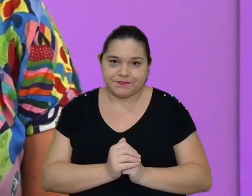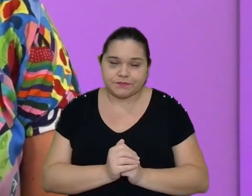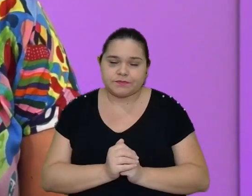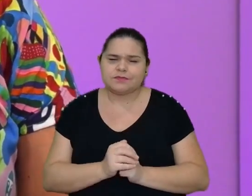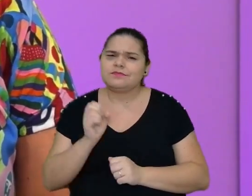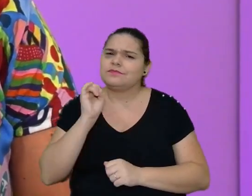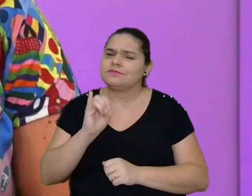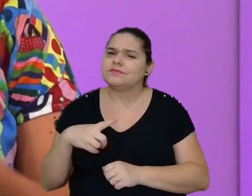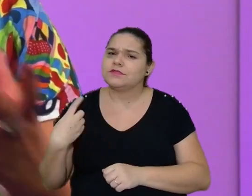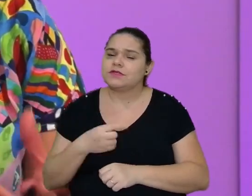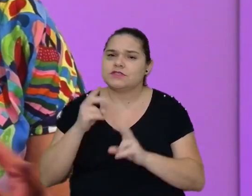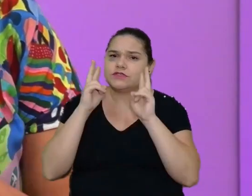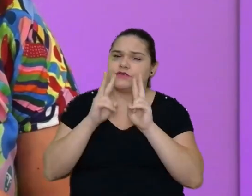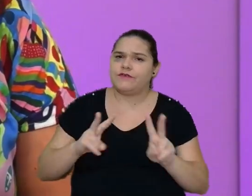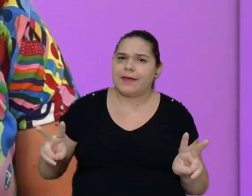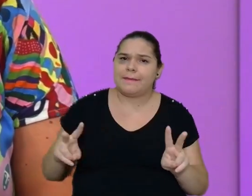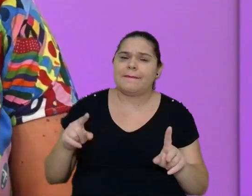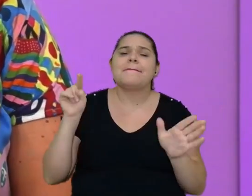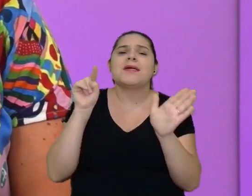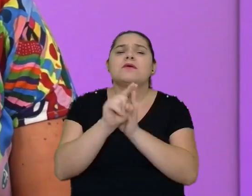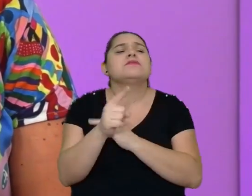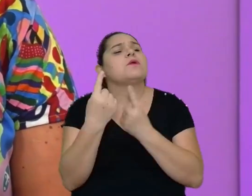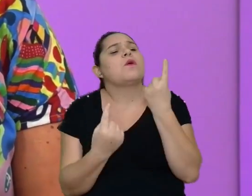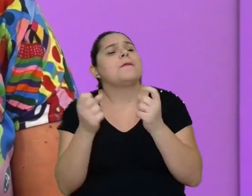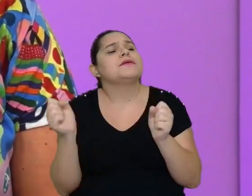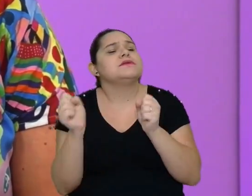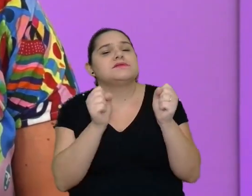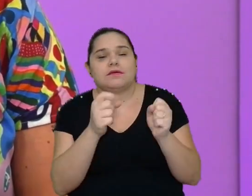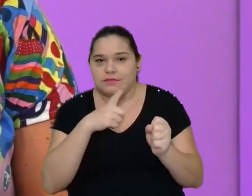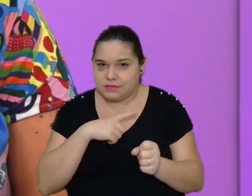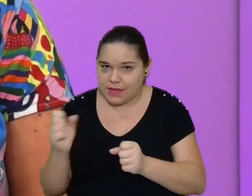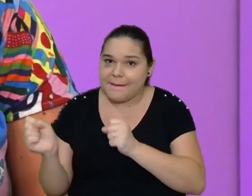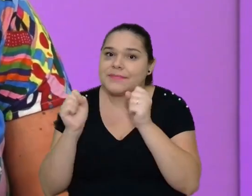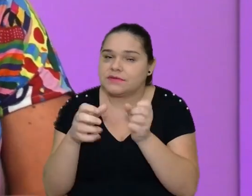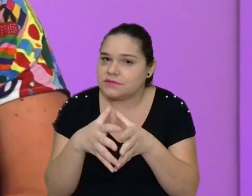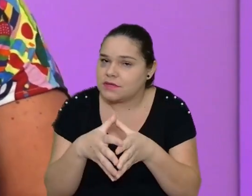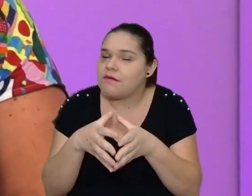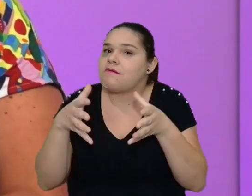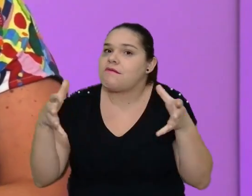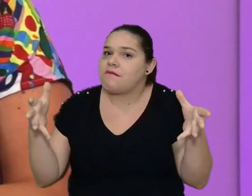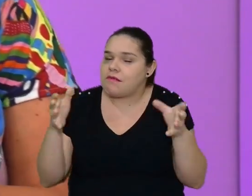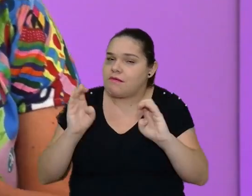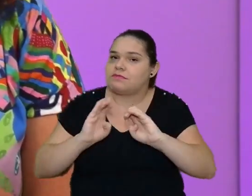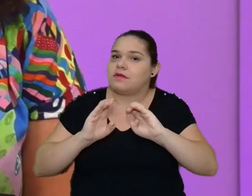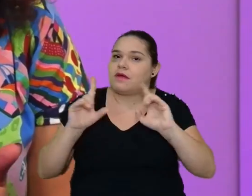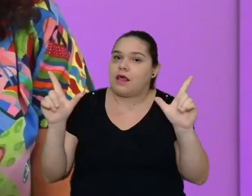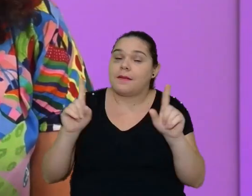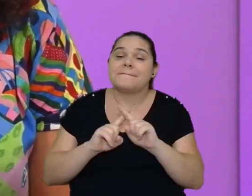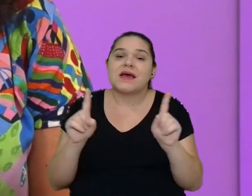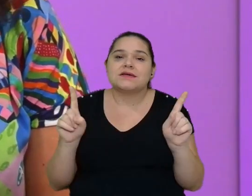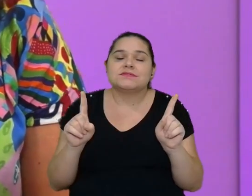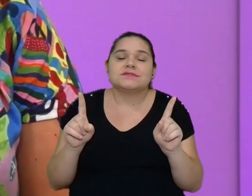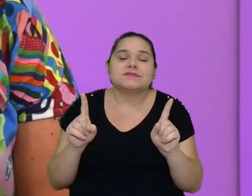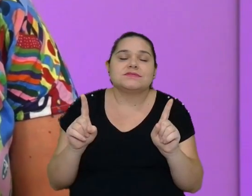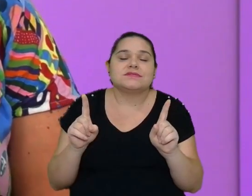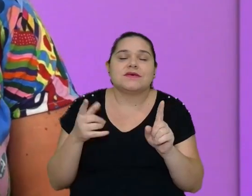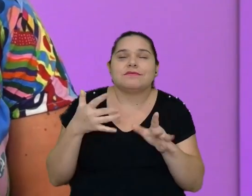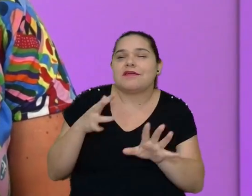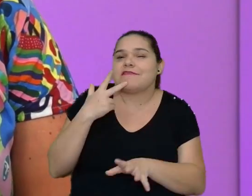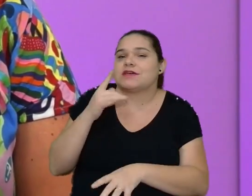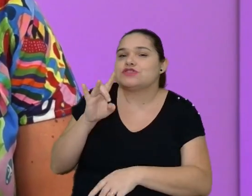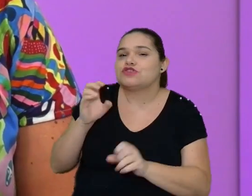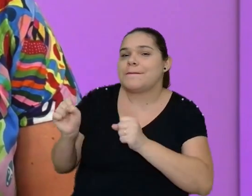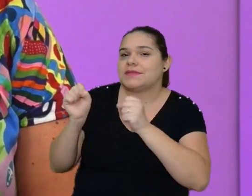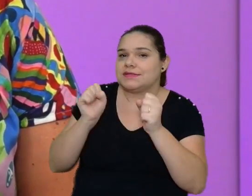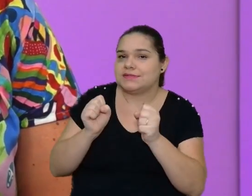olha, né, você perguntou, mas qual é o potencial? Tem um potencial enorme, obviamente, né? Mas, de novo, em vez de eu falar de potencial, é necessidade. E aí,